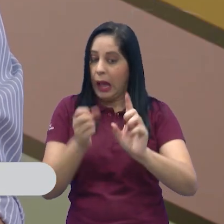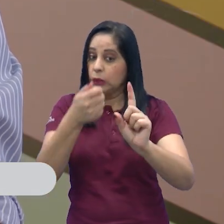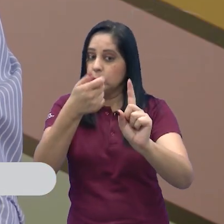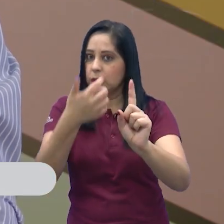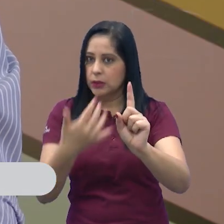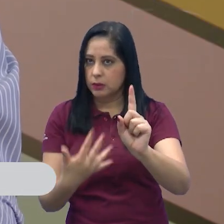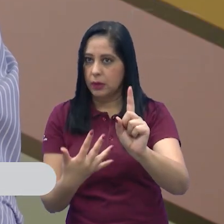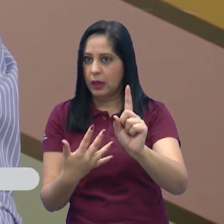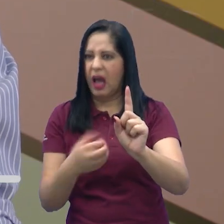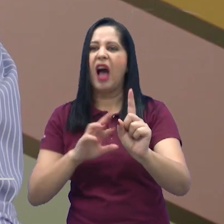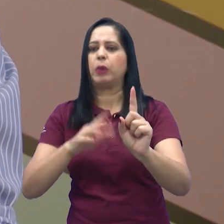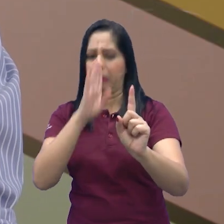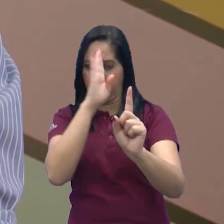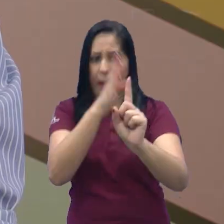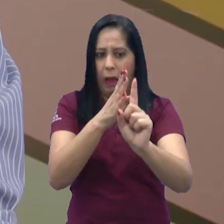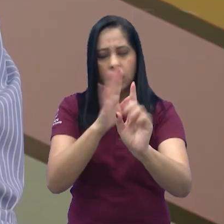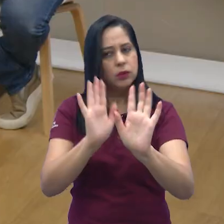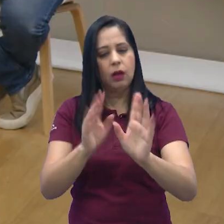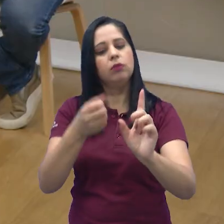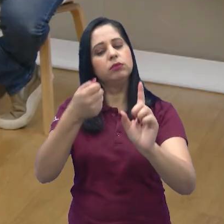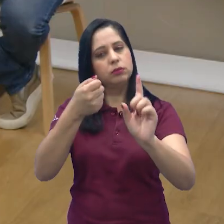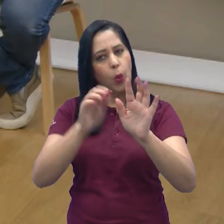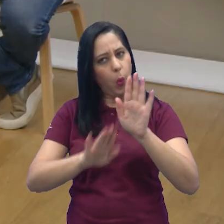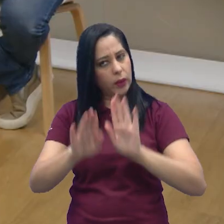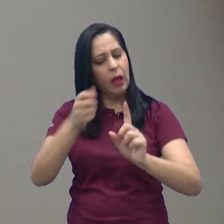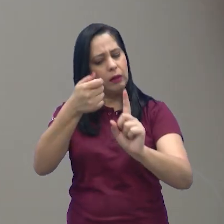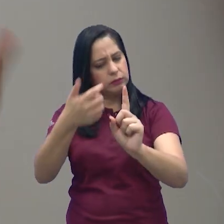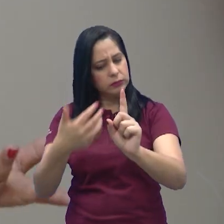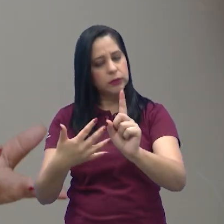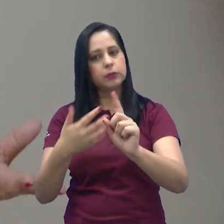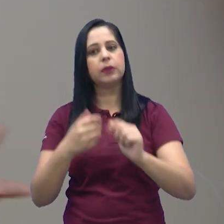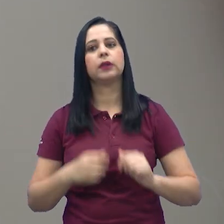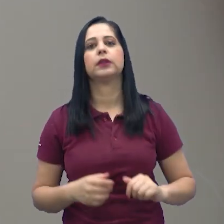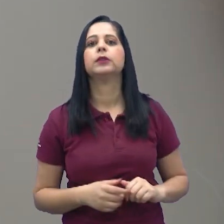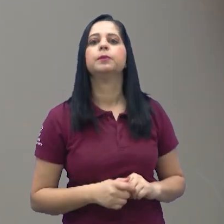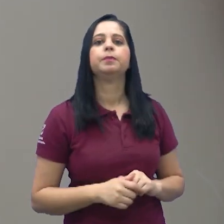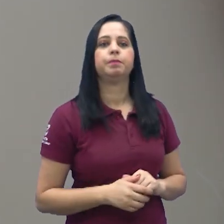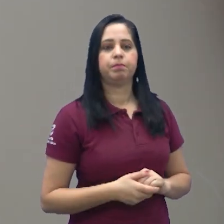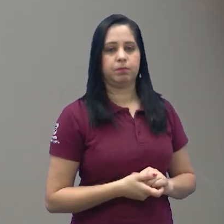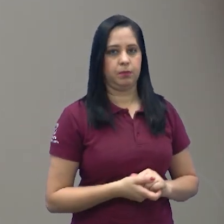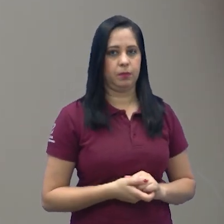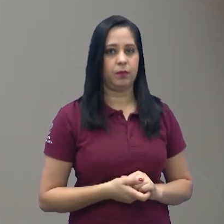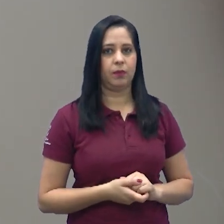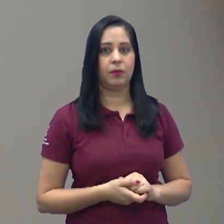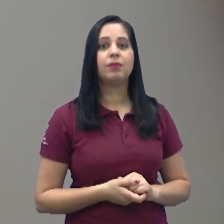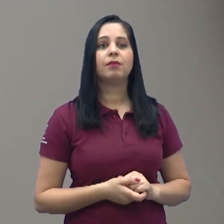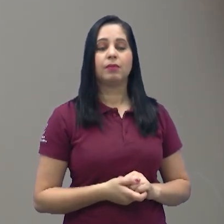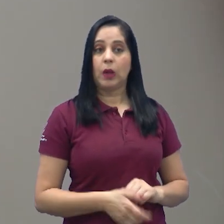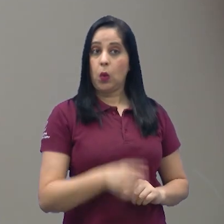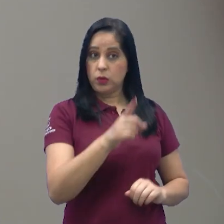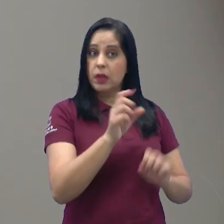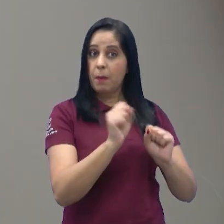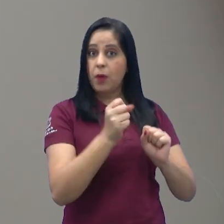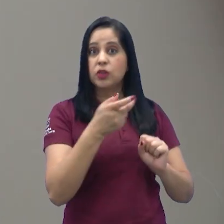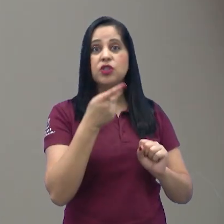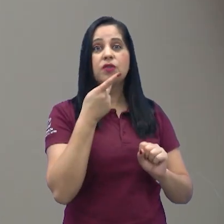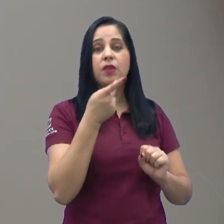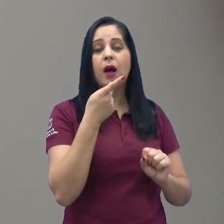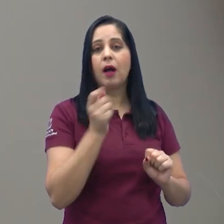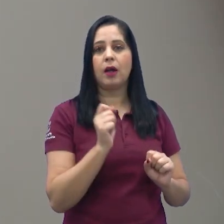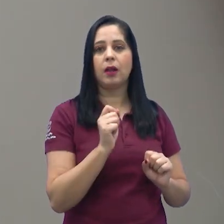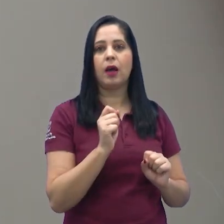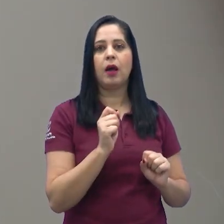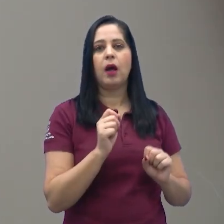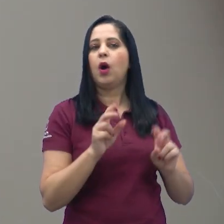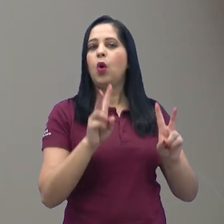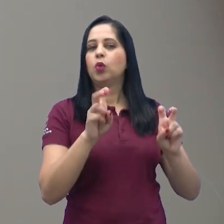precisa ter esse cuidado. Perfeito, doutor. E é importante também aproveitar a sua participação aqui e falar sobre essa questão da saúde mental, que